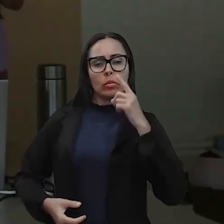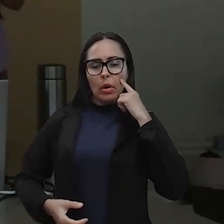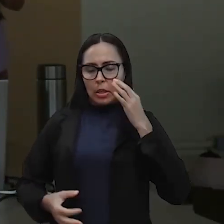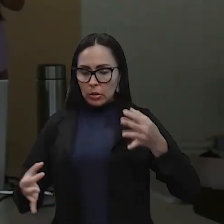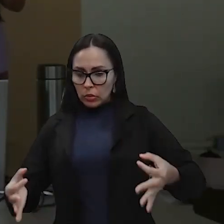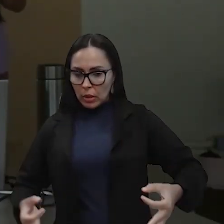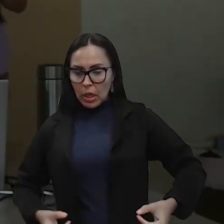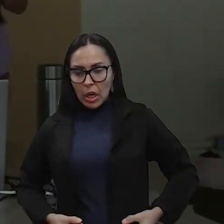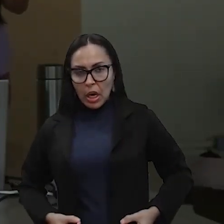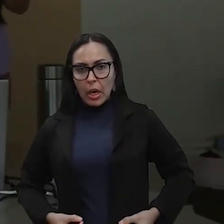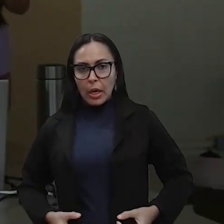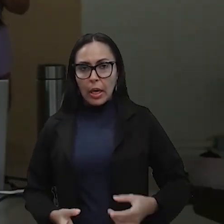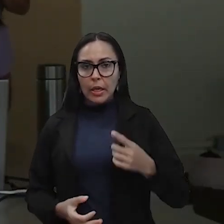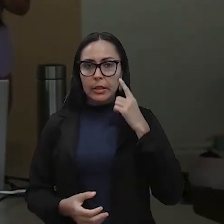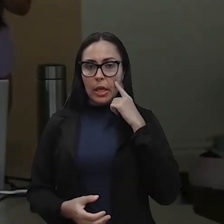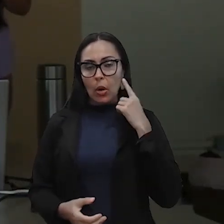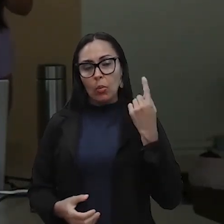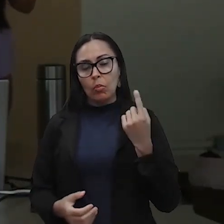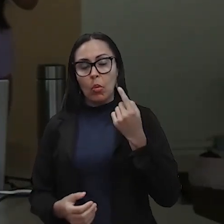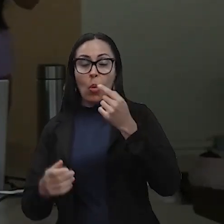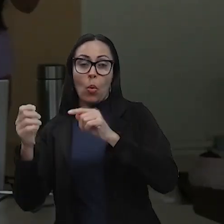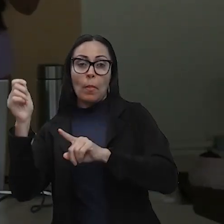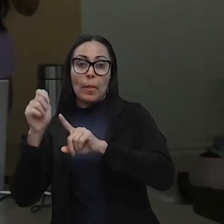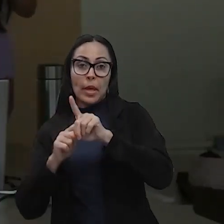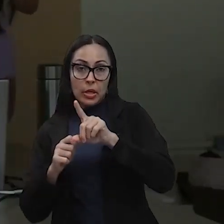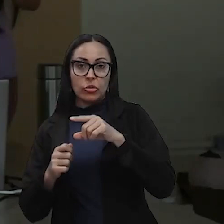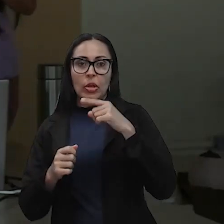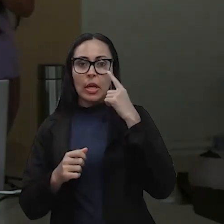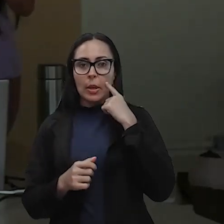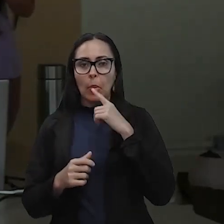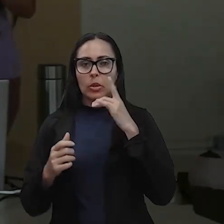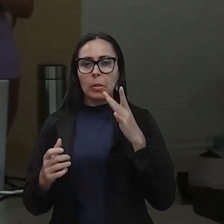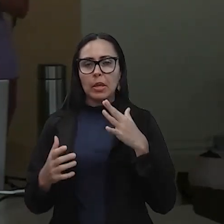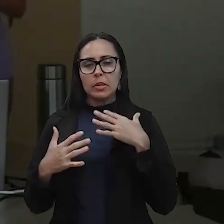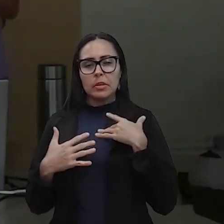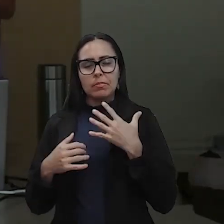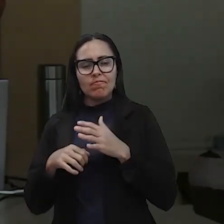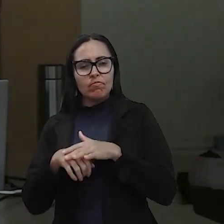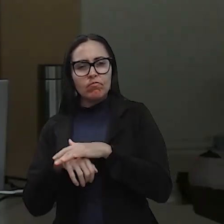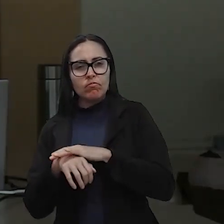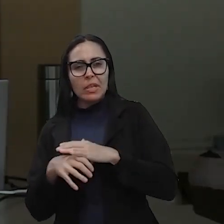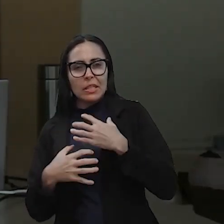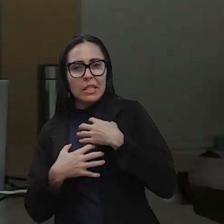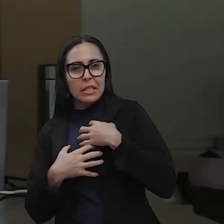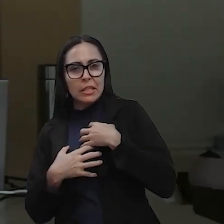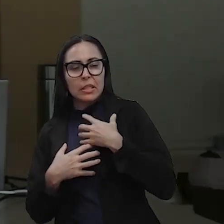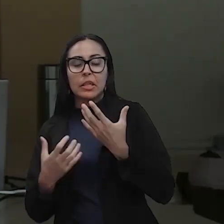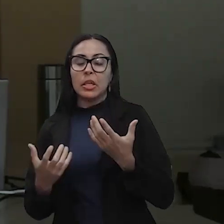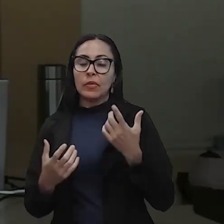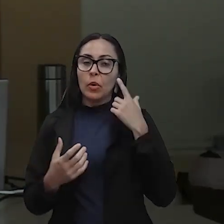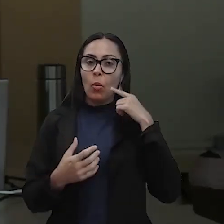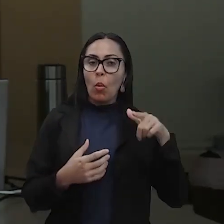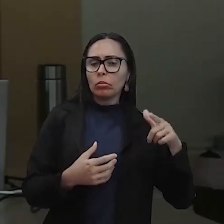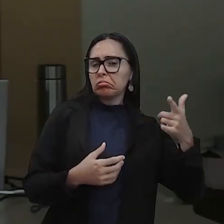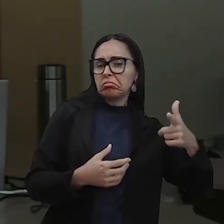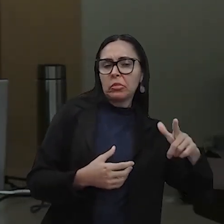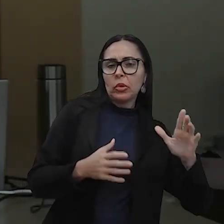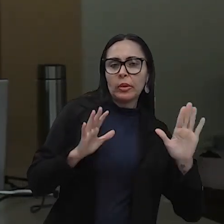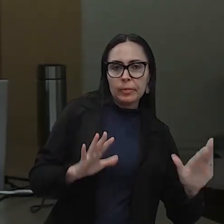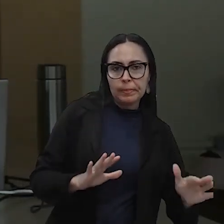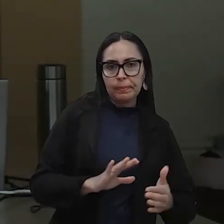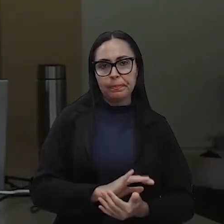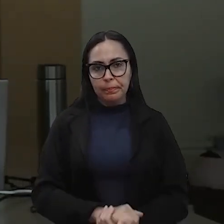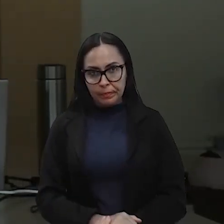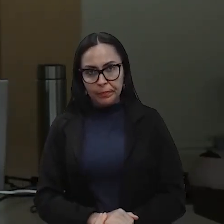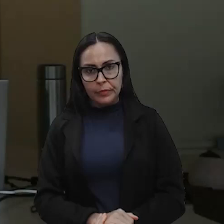mês, esse ovário ele pode ser mais sensível à dor do que o outro. Então, cólicas em meses alternados não quer dizer que a mulher está passando por um processo de câncer